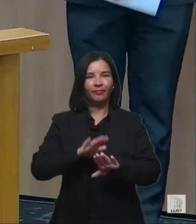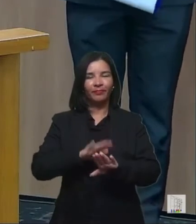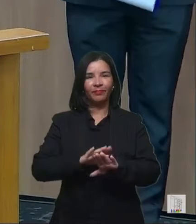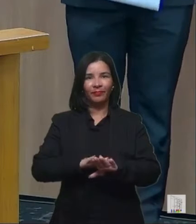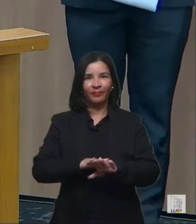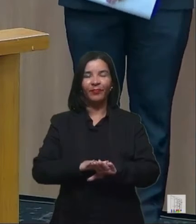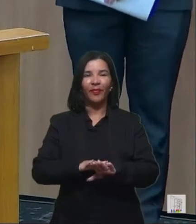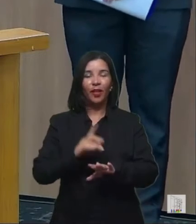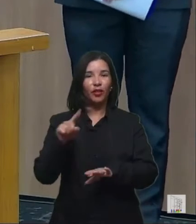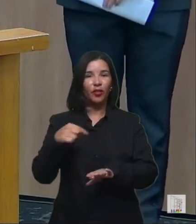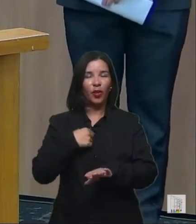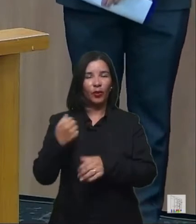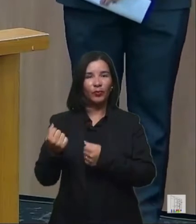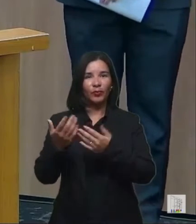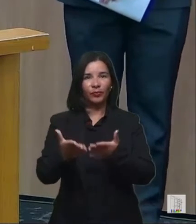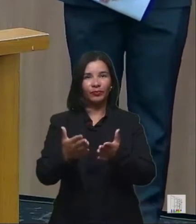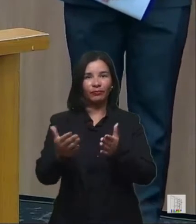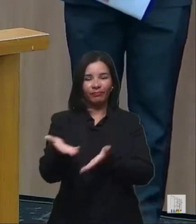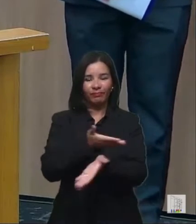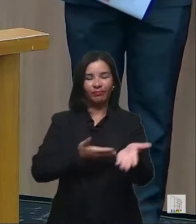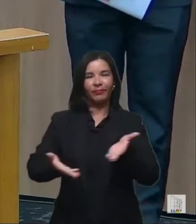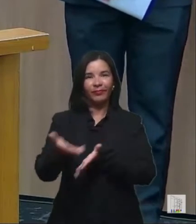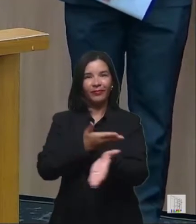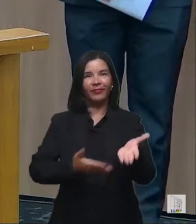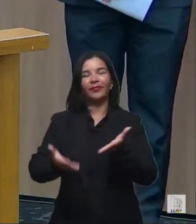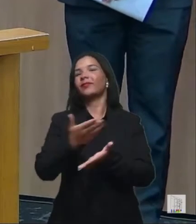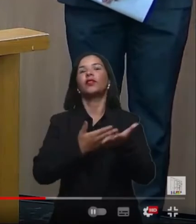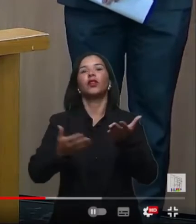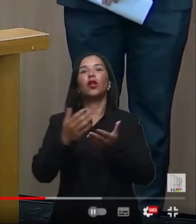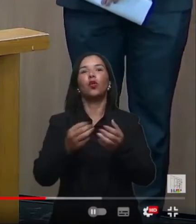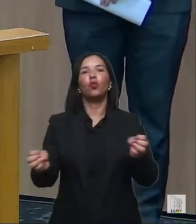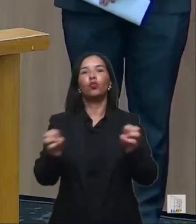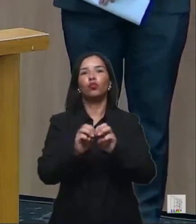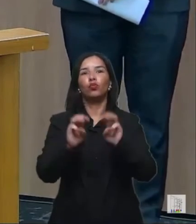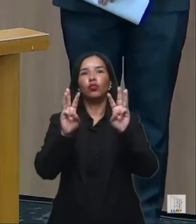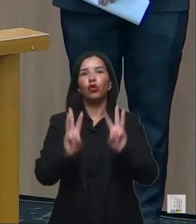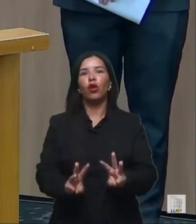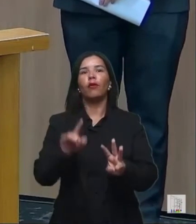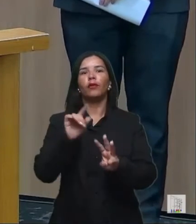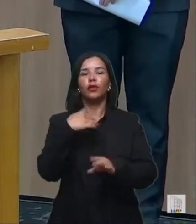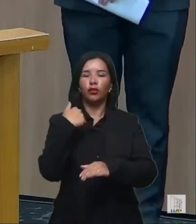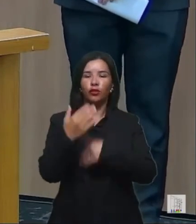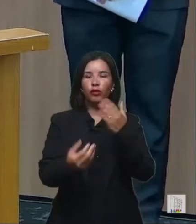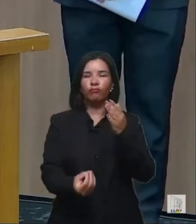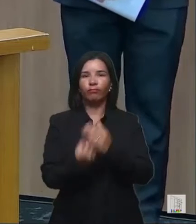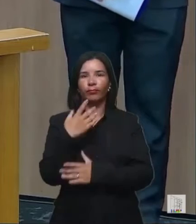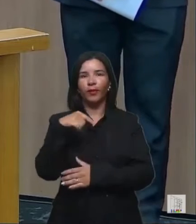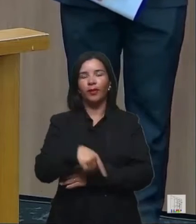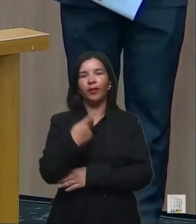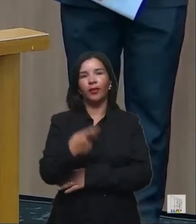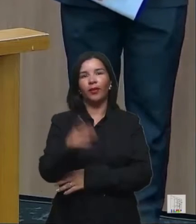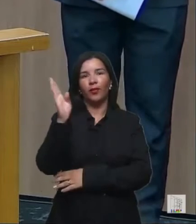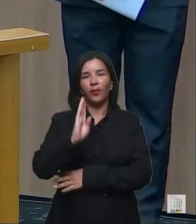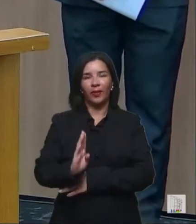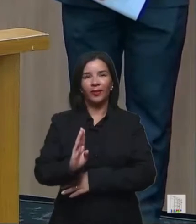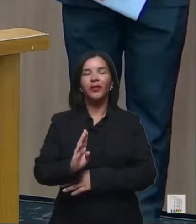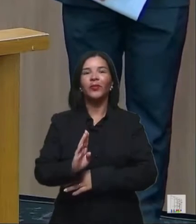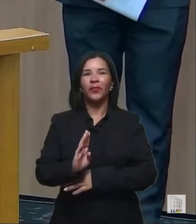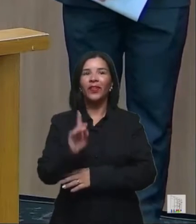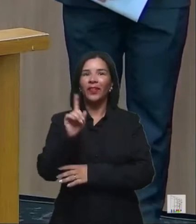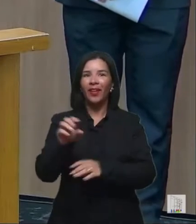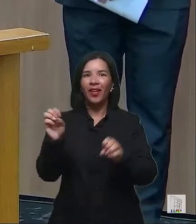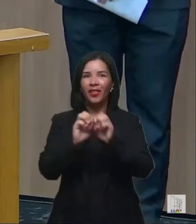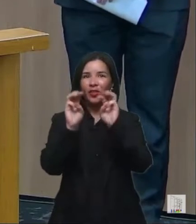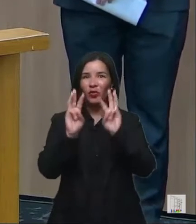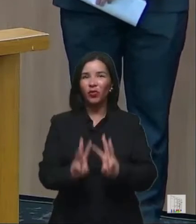estamos dando, compartilhando um software desenvolvido por nós aqui no Brasil, que é exatamente esse